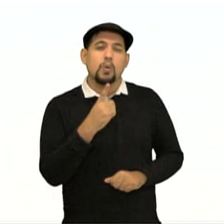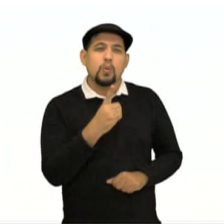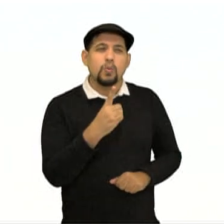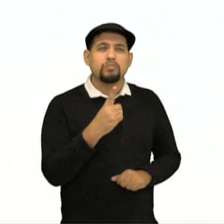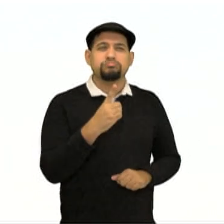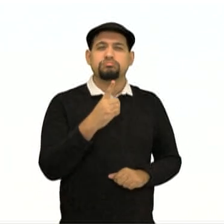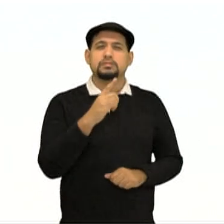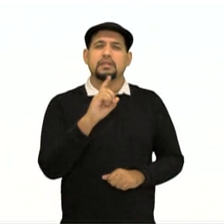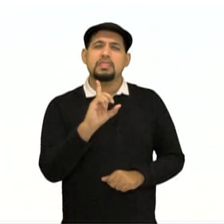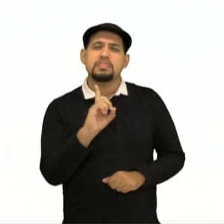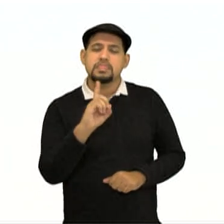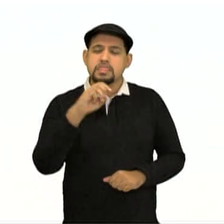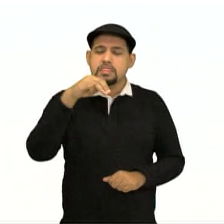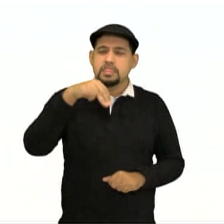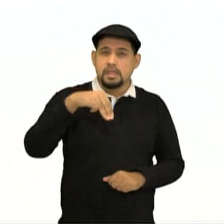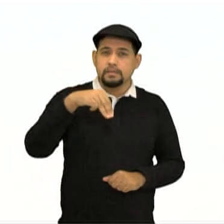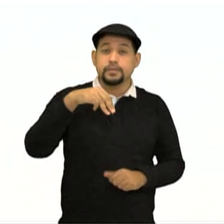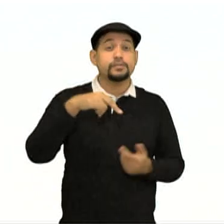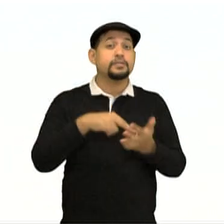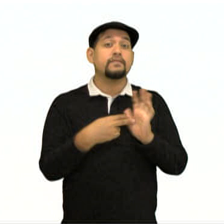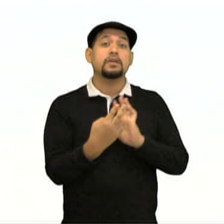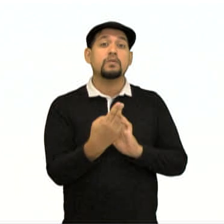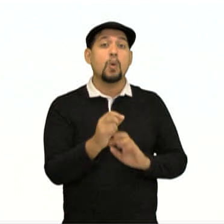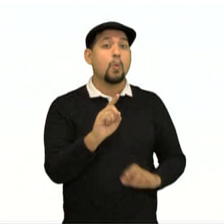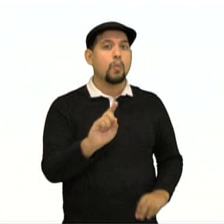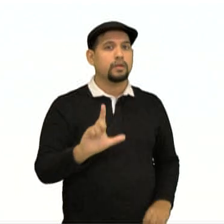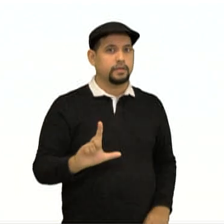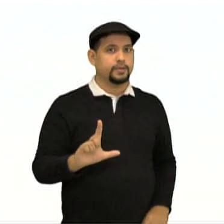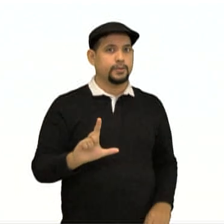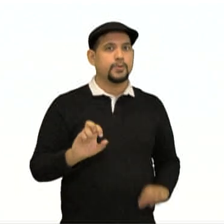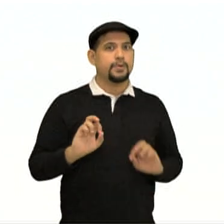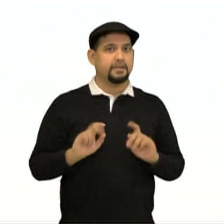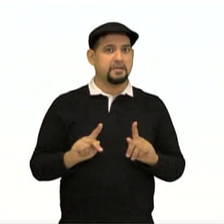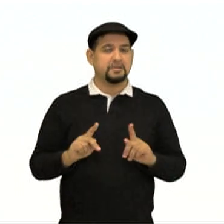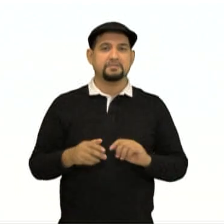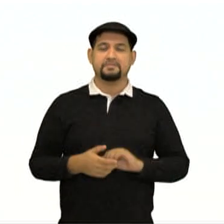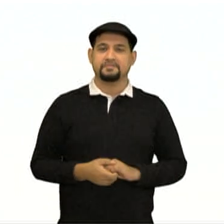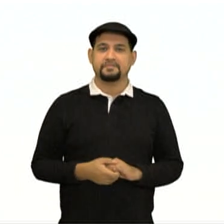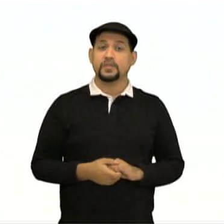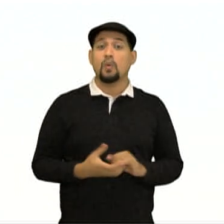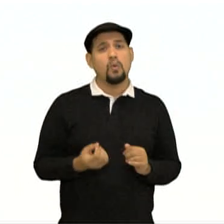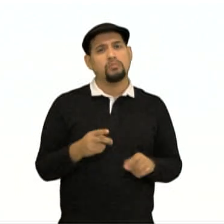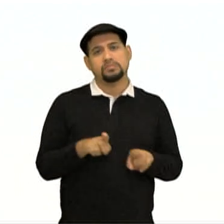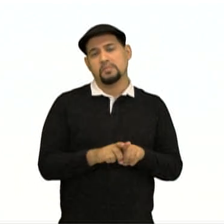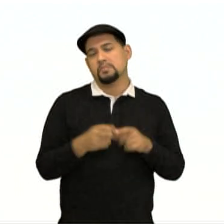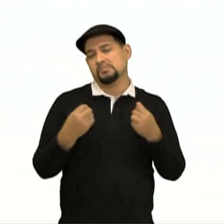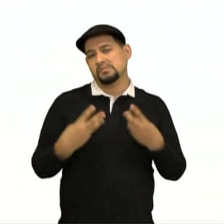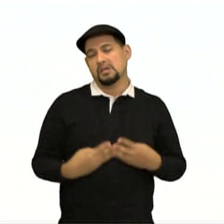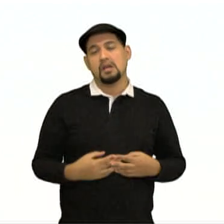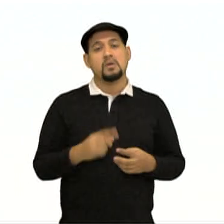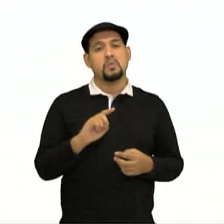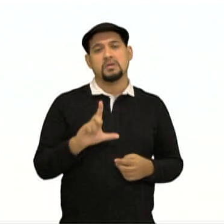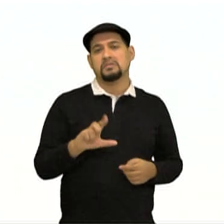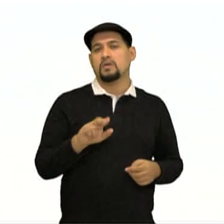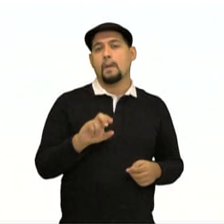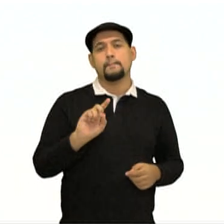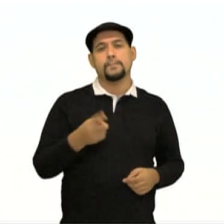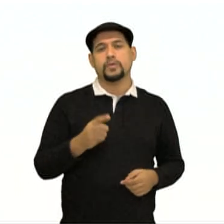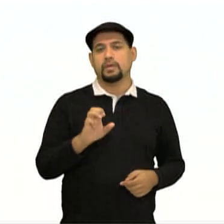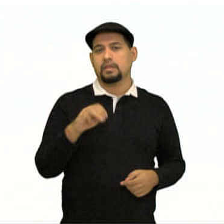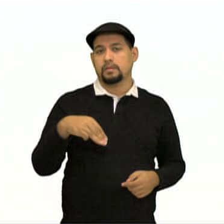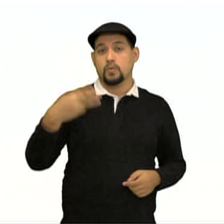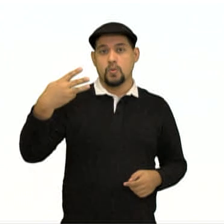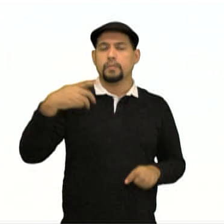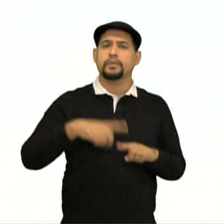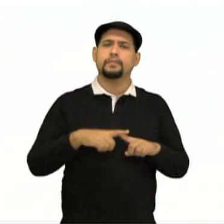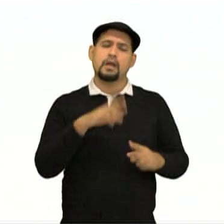Um decímetro equivale a 1 litro, tranquilo? Ou também a gente pode dizer que 1 litro é igual a 1.000 centímetros cúbicos. Assim, o